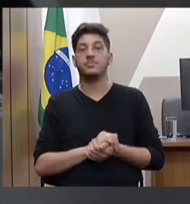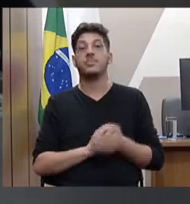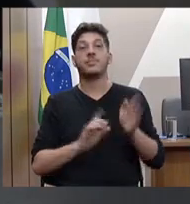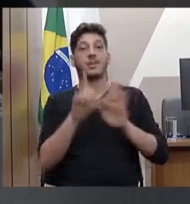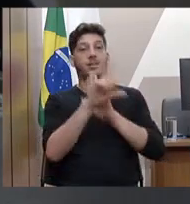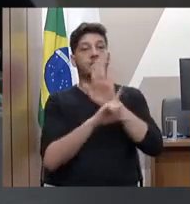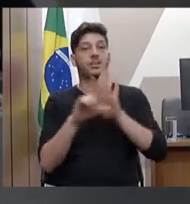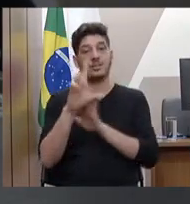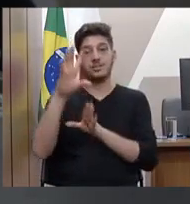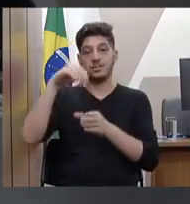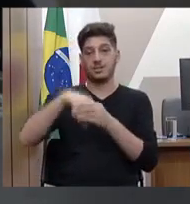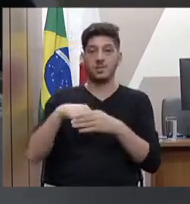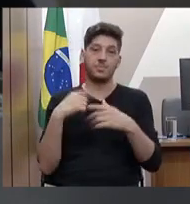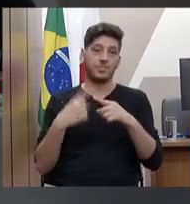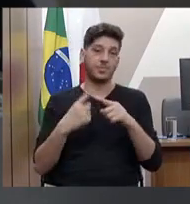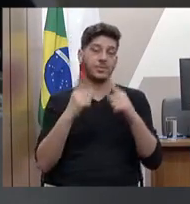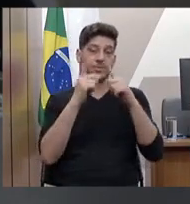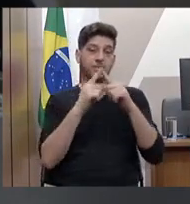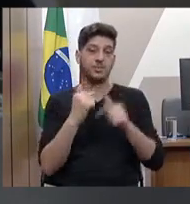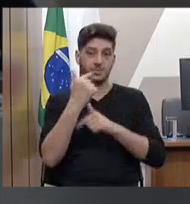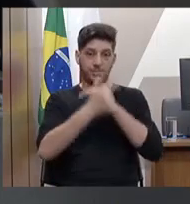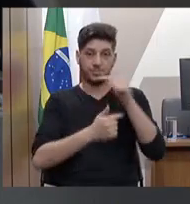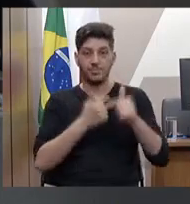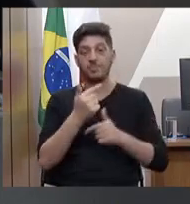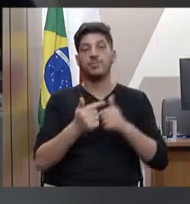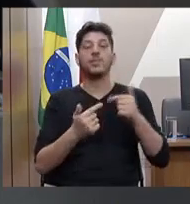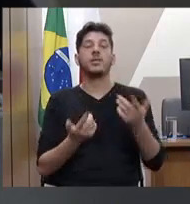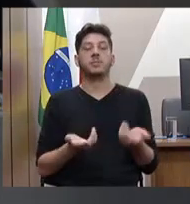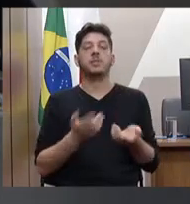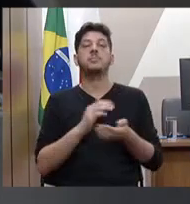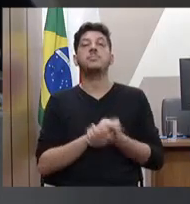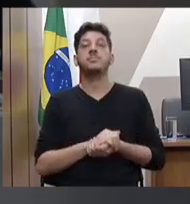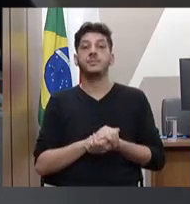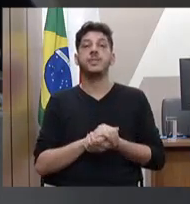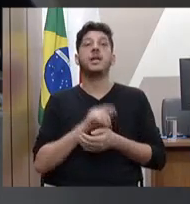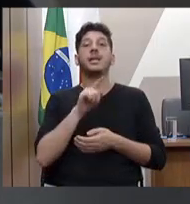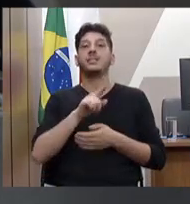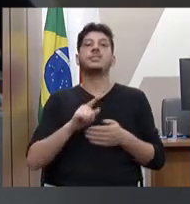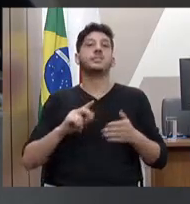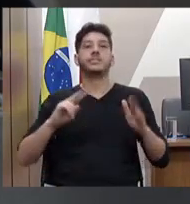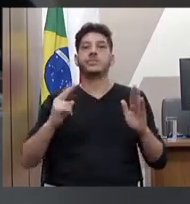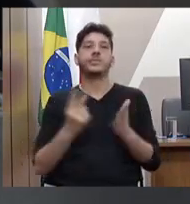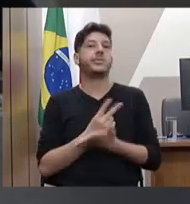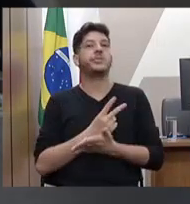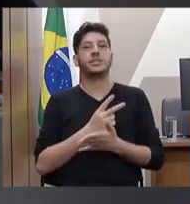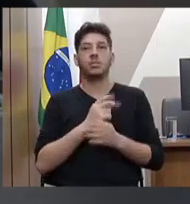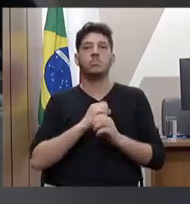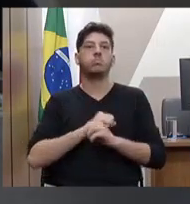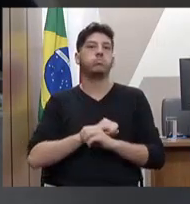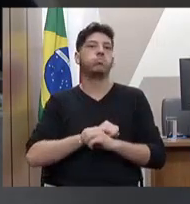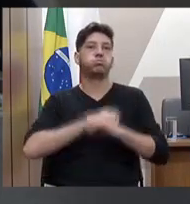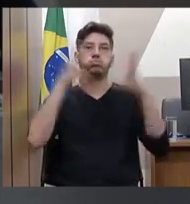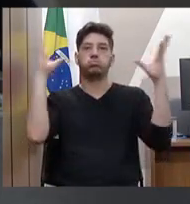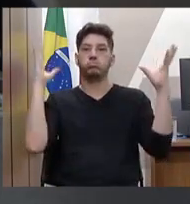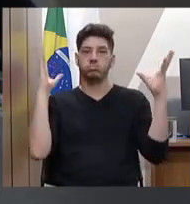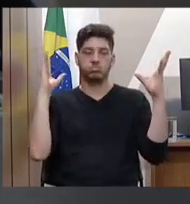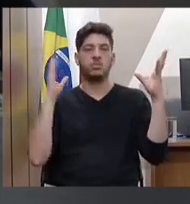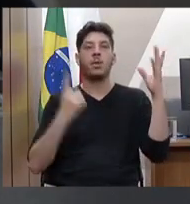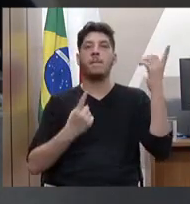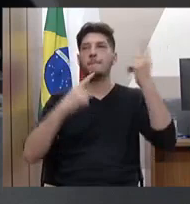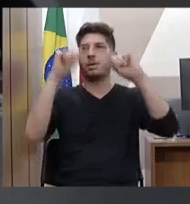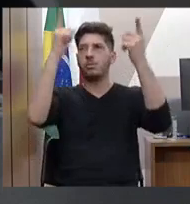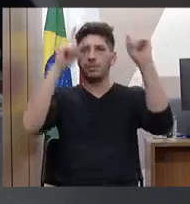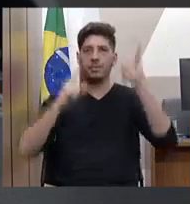interna para que esse tipo de atividade né para aquela tipo de atividade e expôs foi a causa da explosão da fábrica de fogos